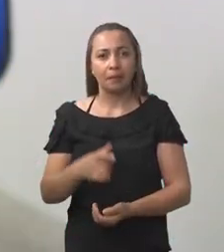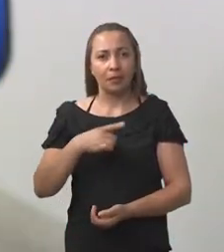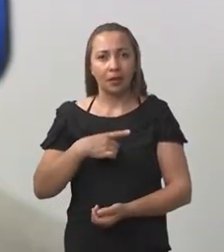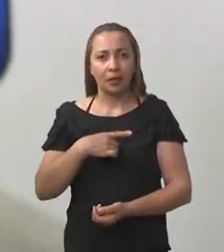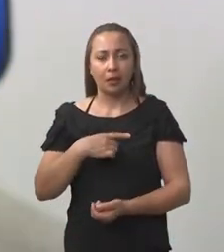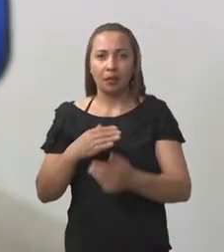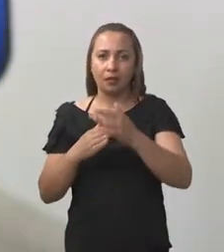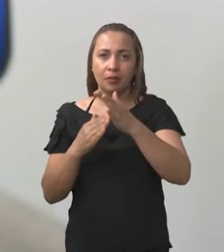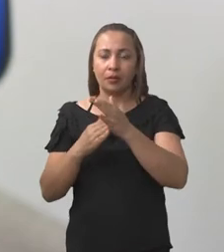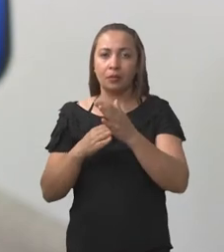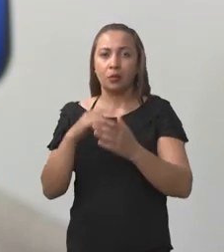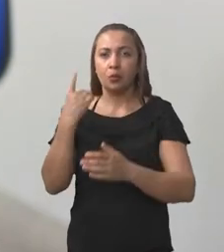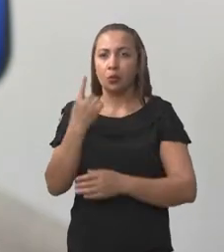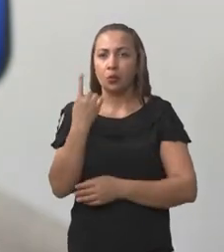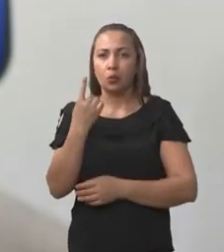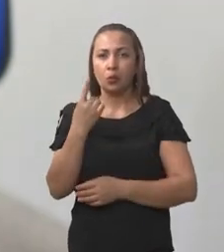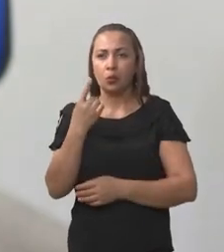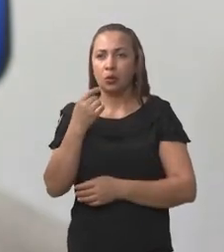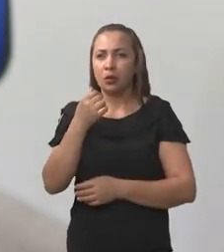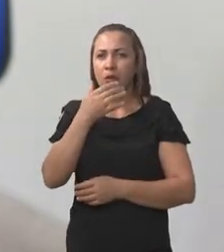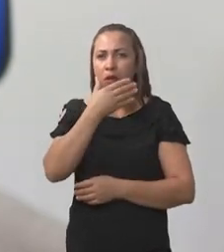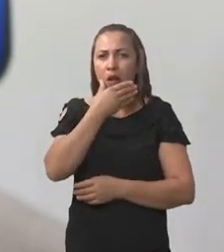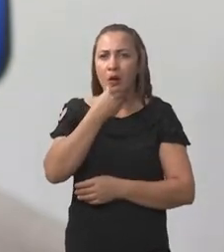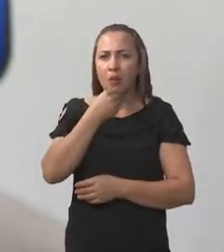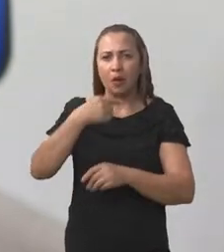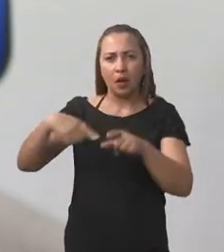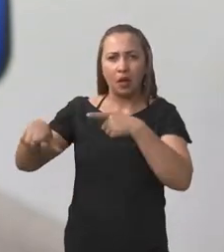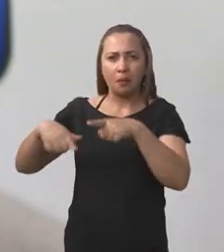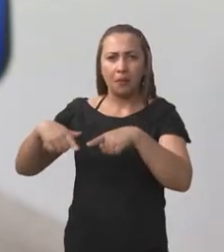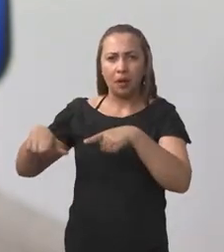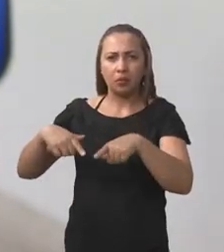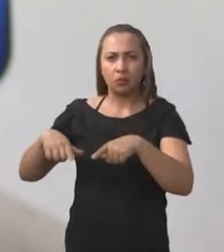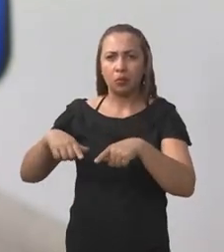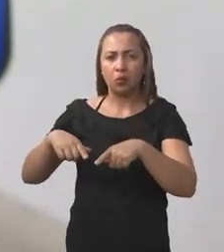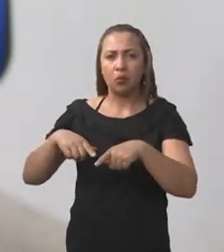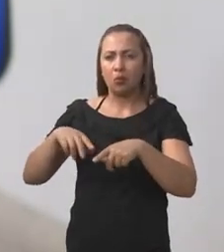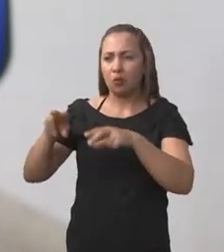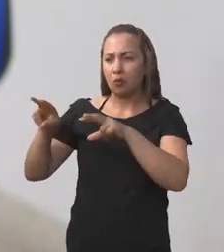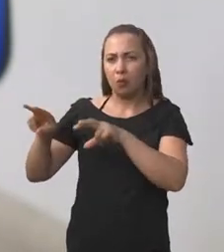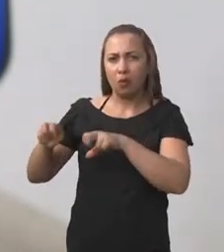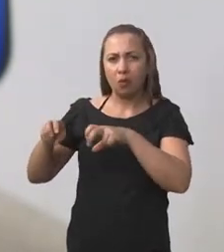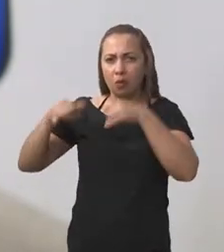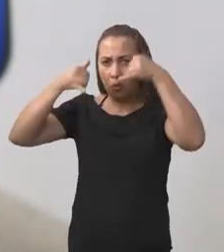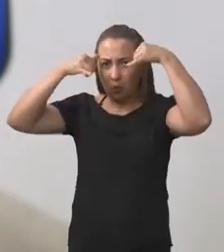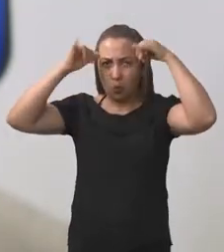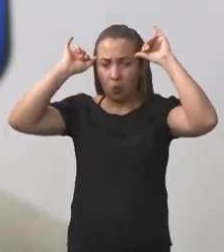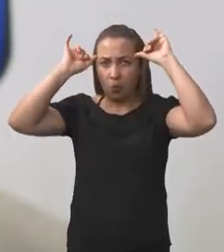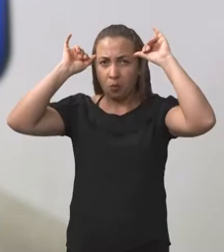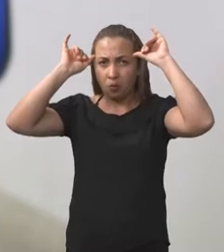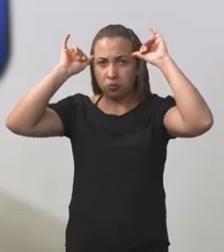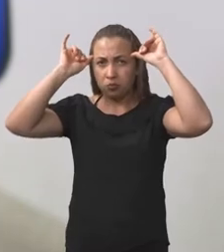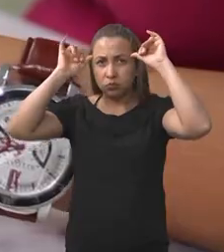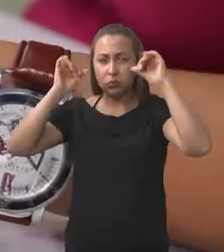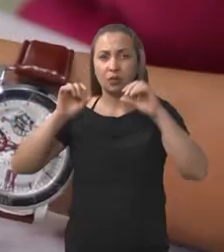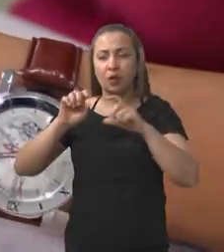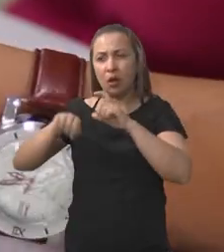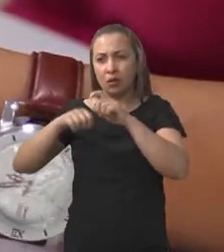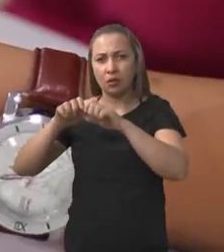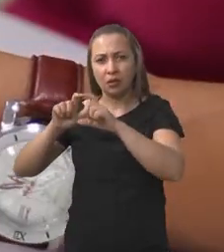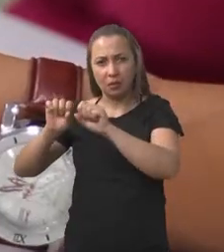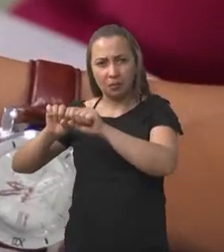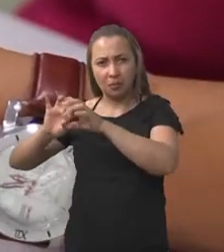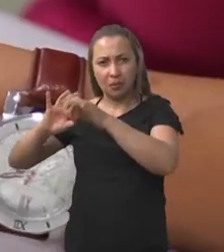Teve uma vez que um desses trabalhadores dele, eu fui no curral soltar até um gado que estava preso. Um